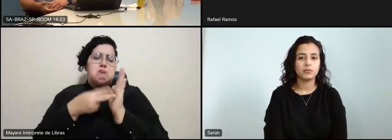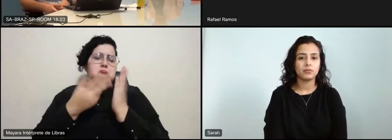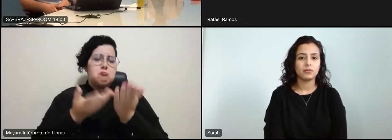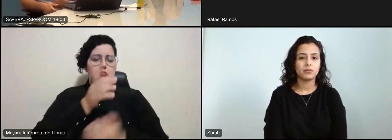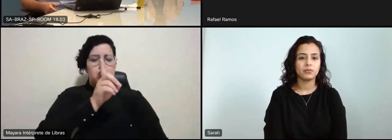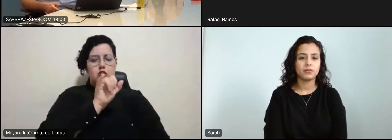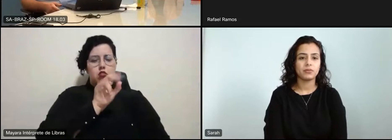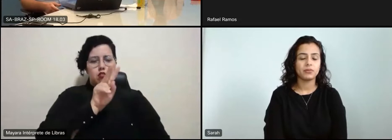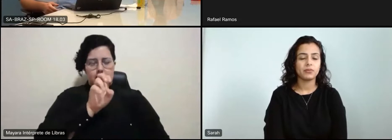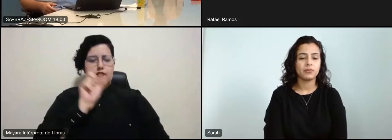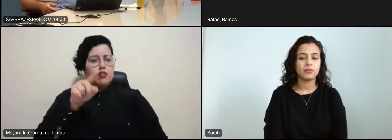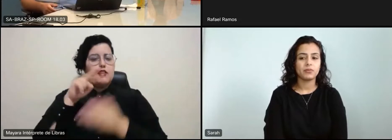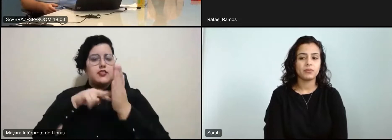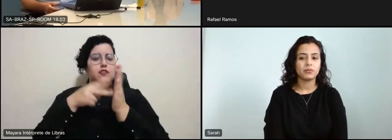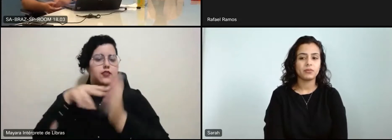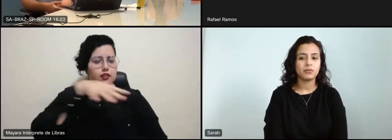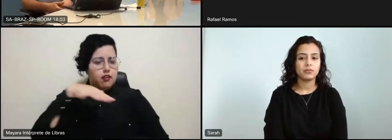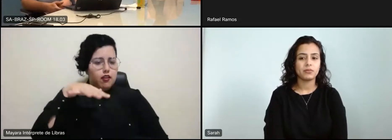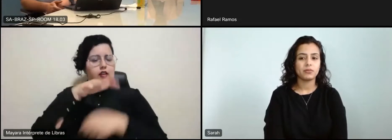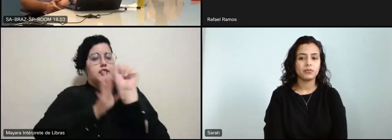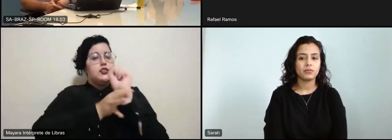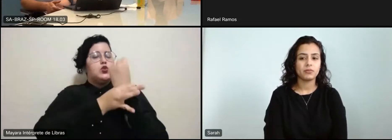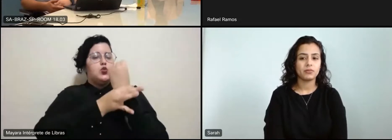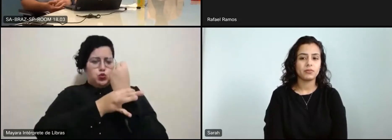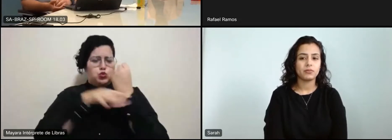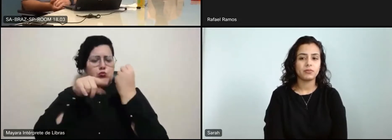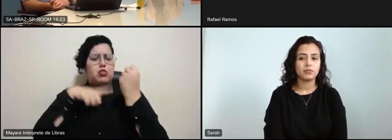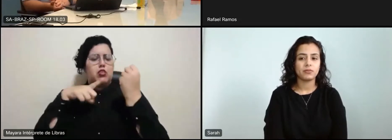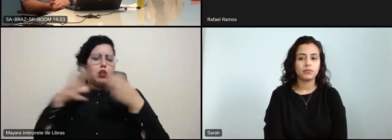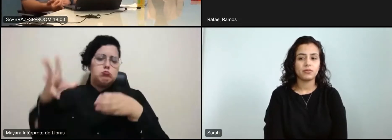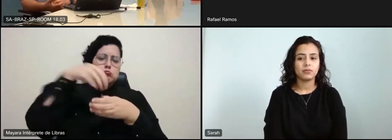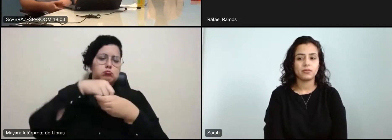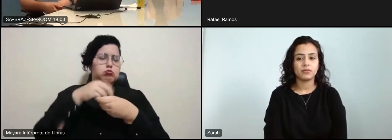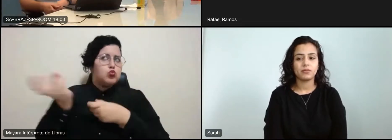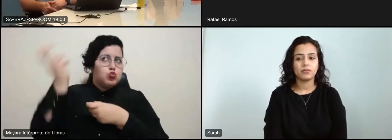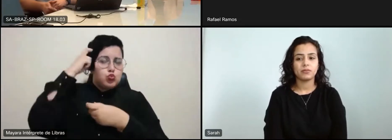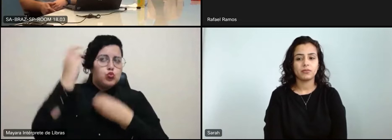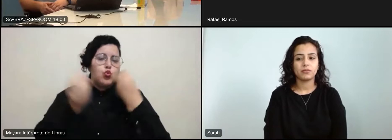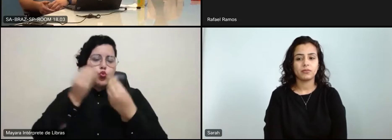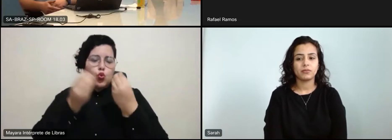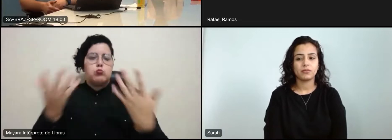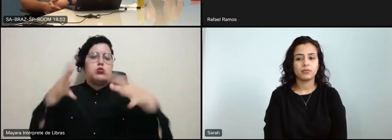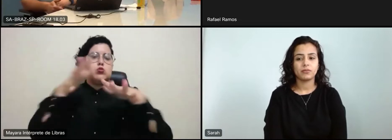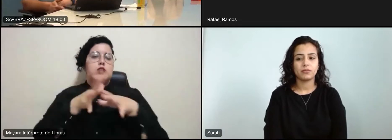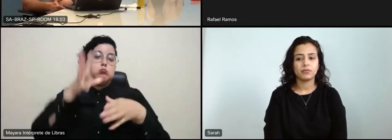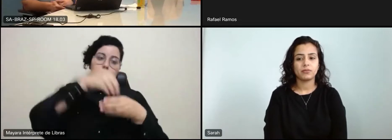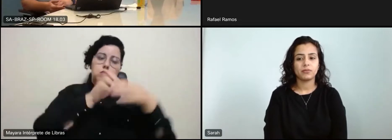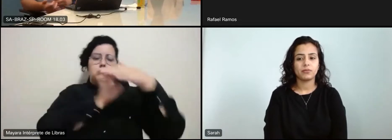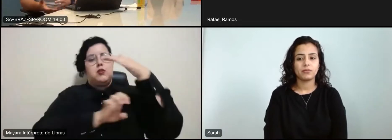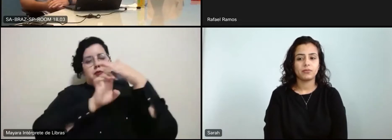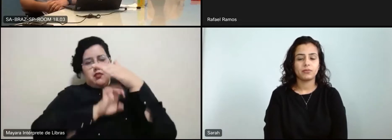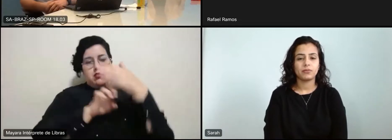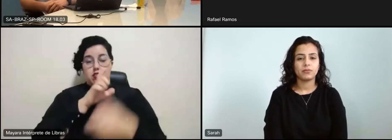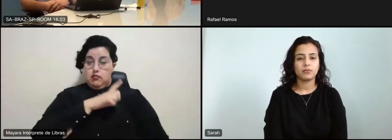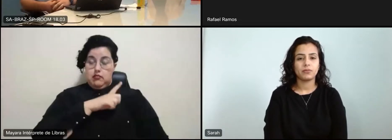de seguros para apoiar o desenvolvimento de culturas inclusivas no local de trabalho. São 35 países, ao redor